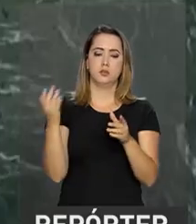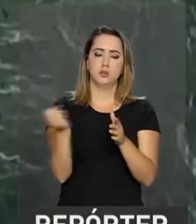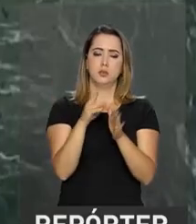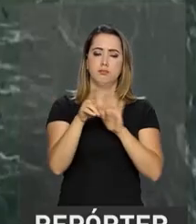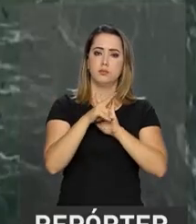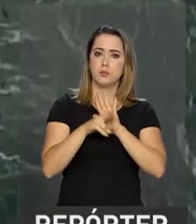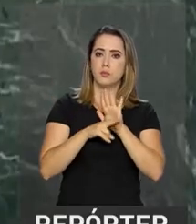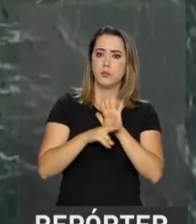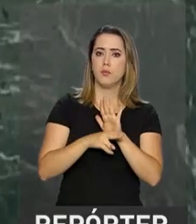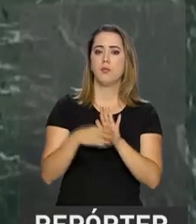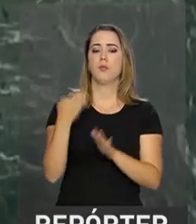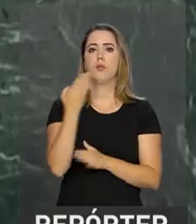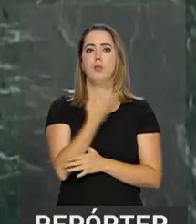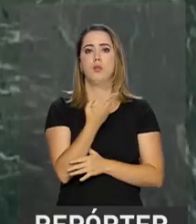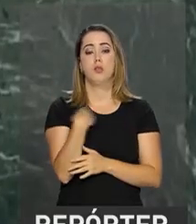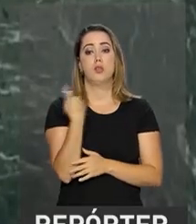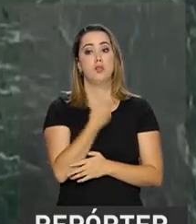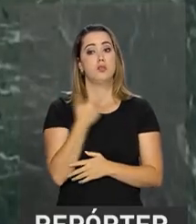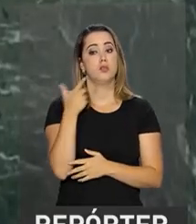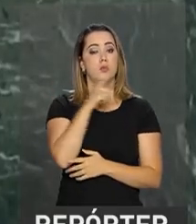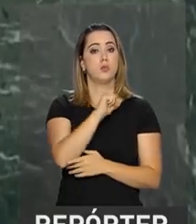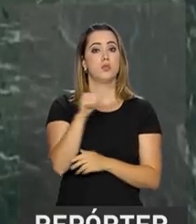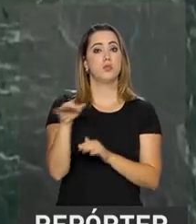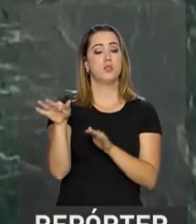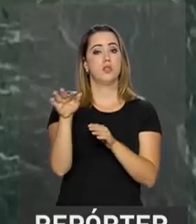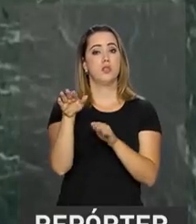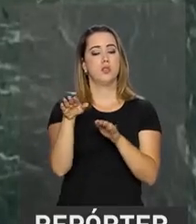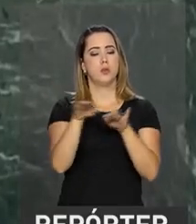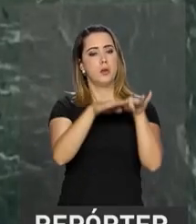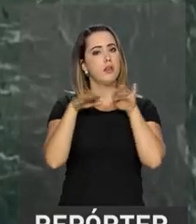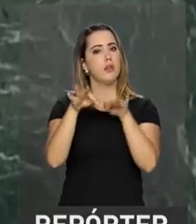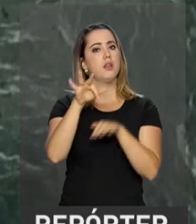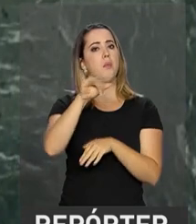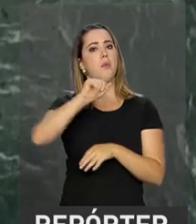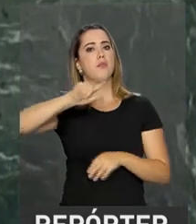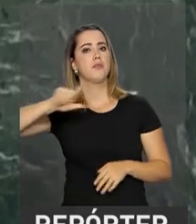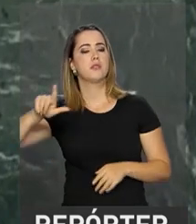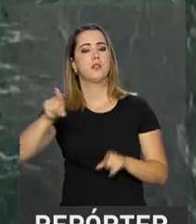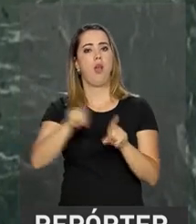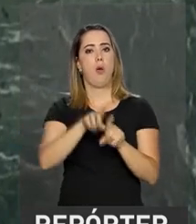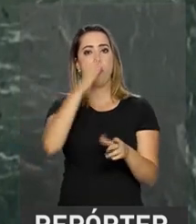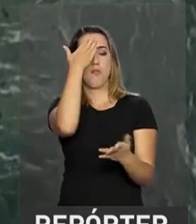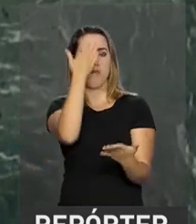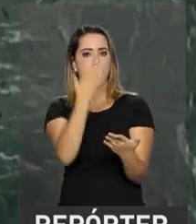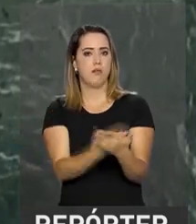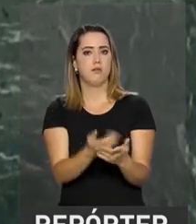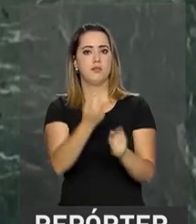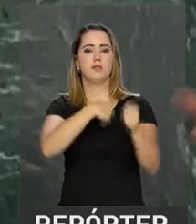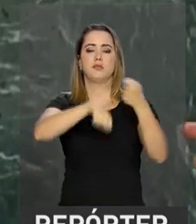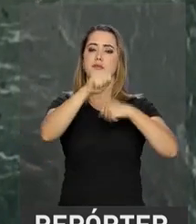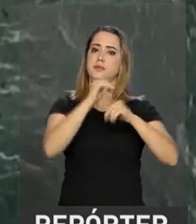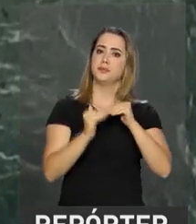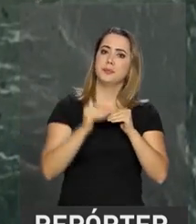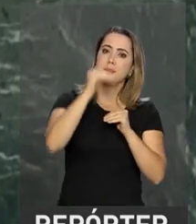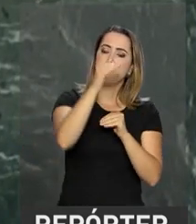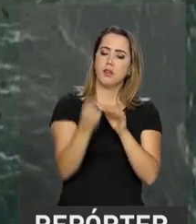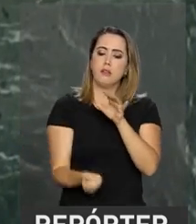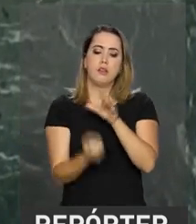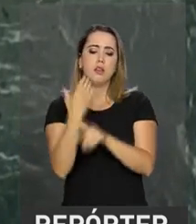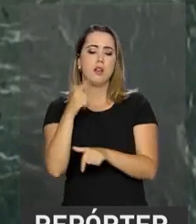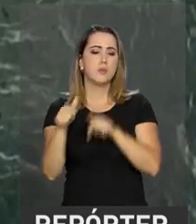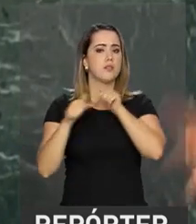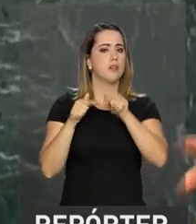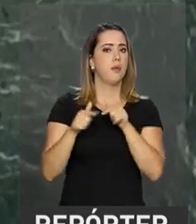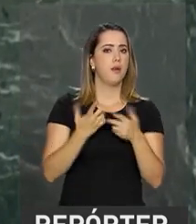crise. Estamos resgatando o equilíbrio fiscal e, com ele, a credibilidade da economia. Voltamos a gerar